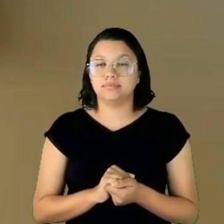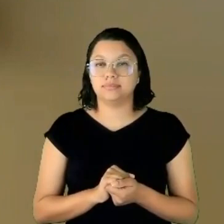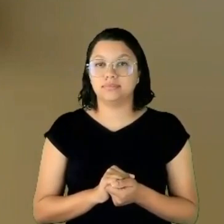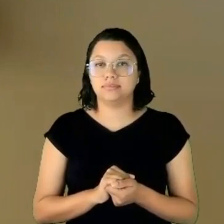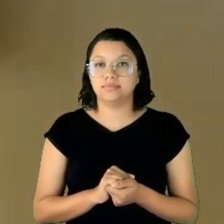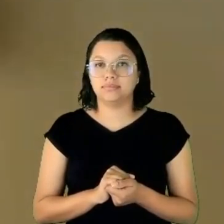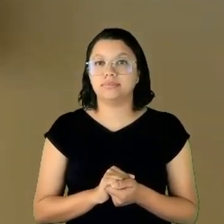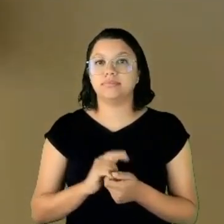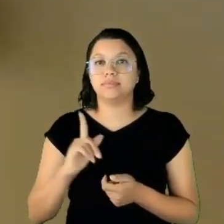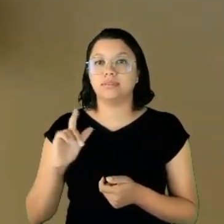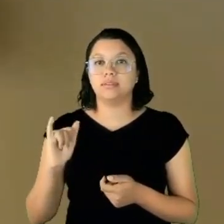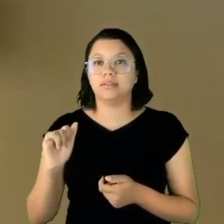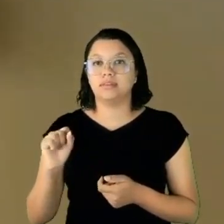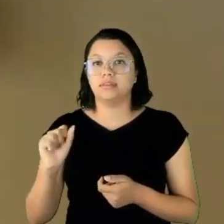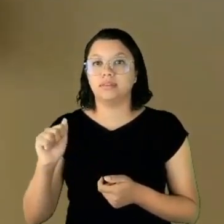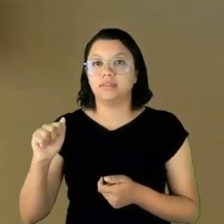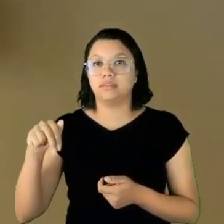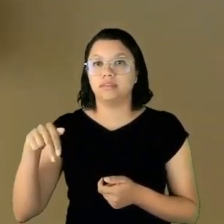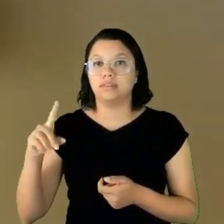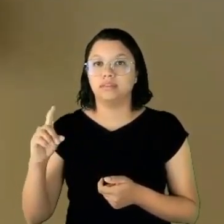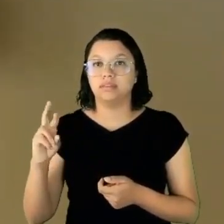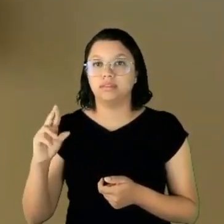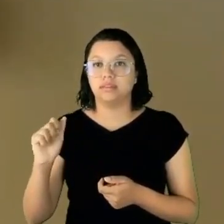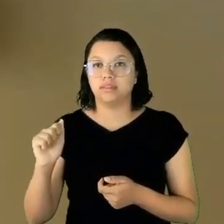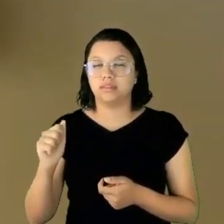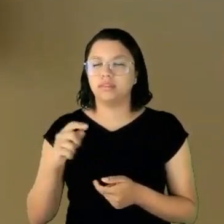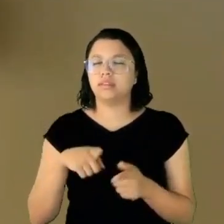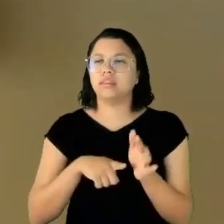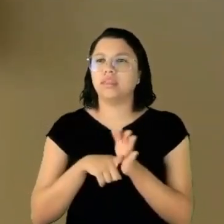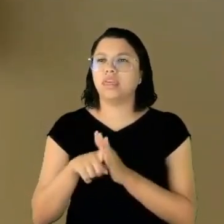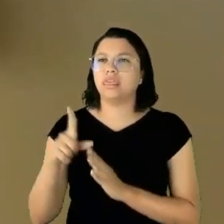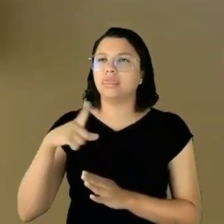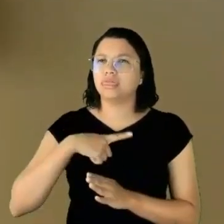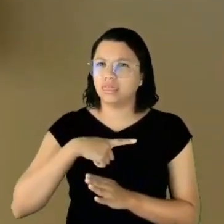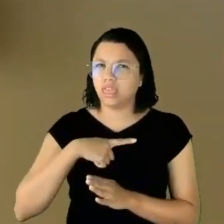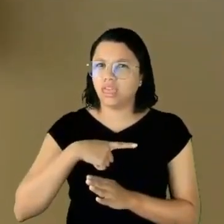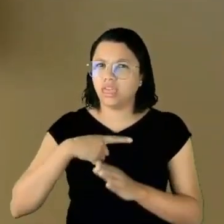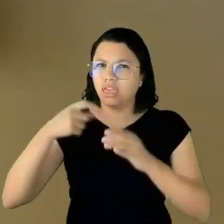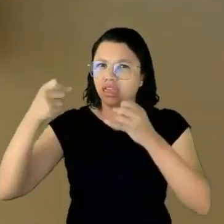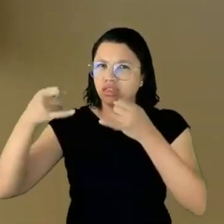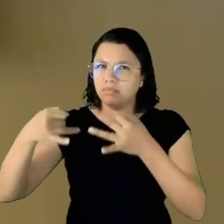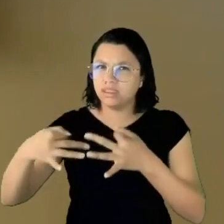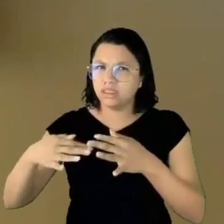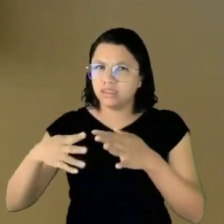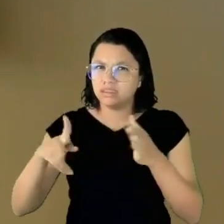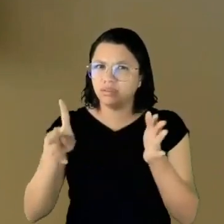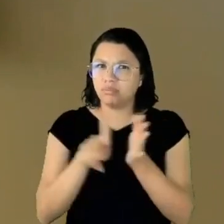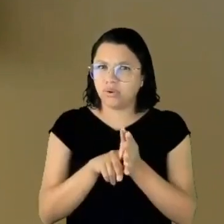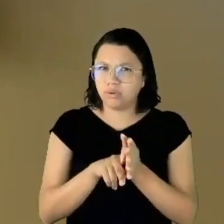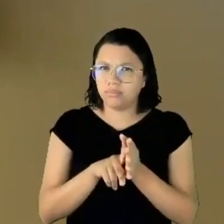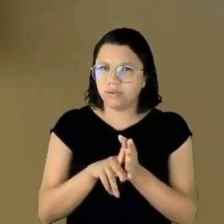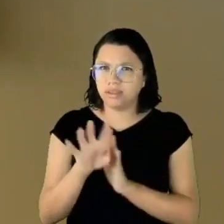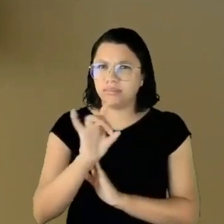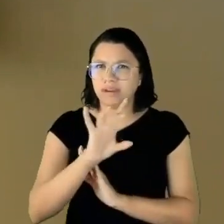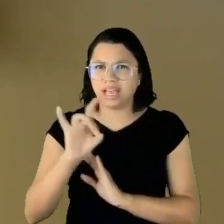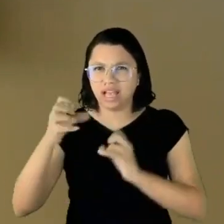a Alisandra Ferreira da Silva pergunta existem tutoriais que explicam toda essa última explanação?